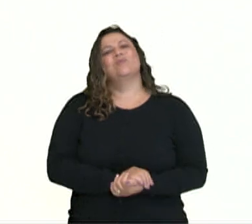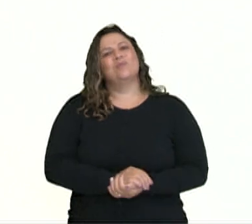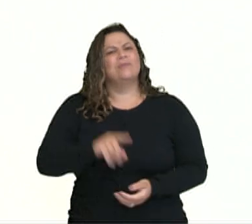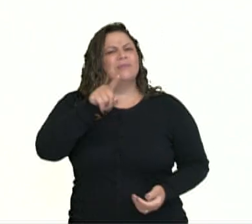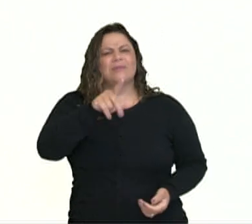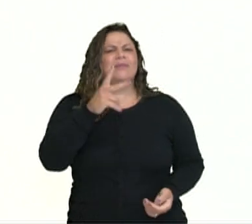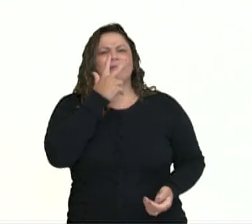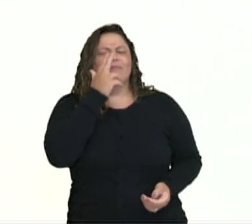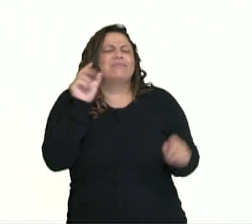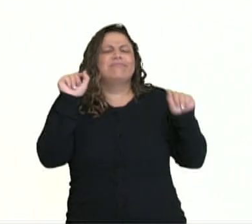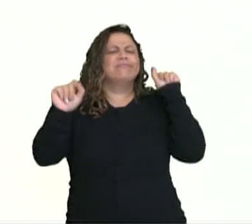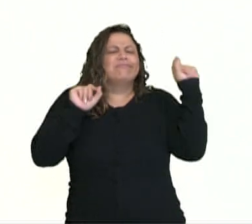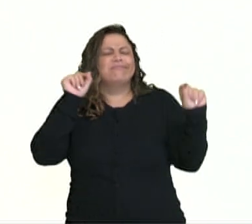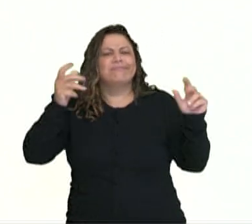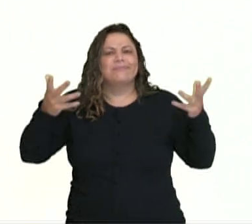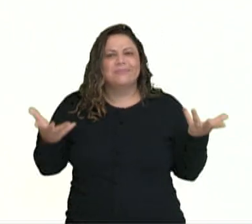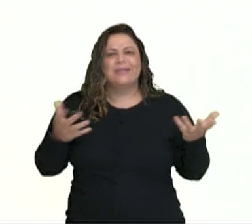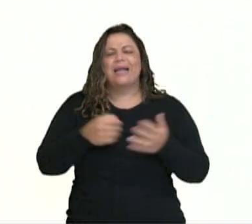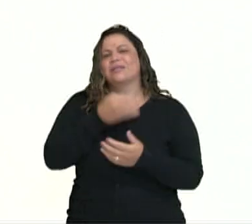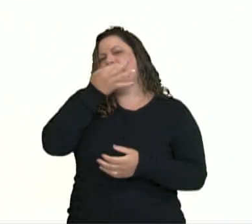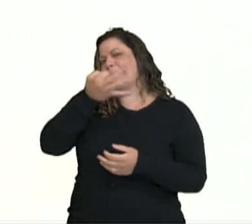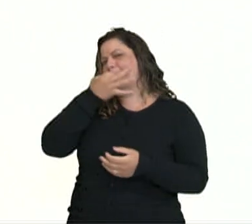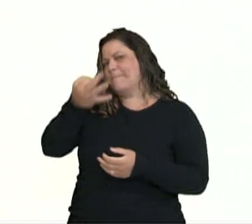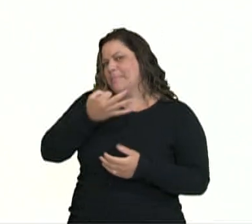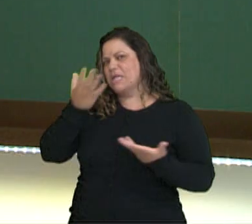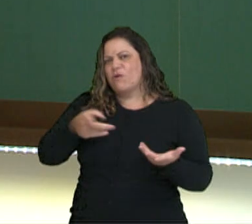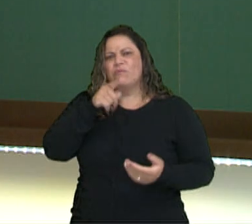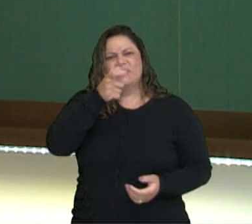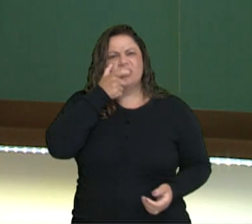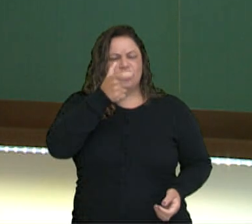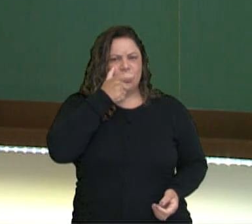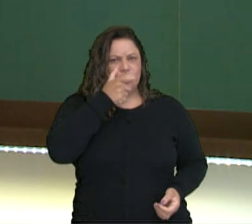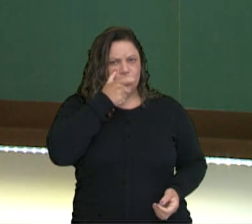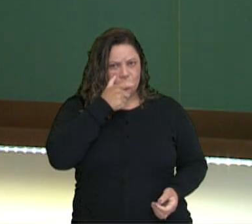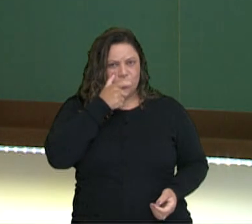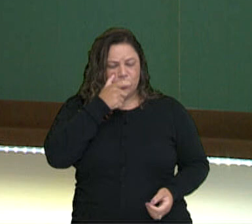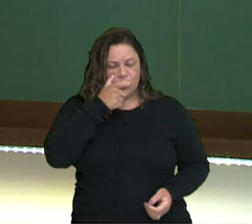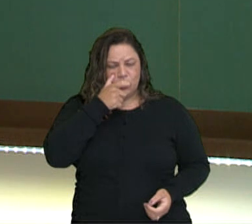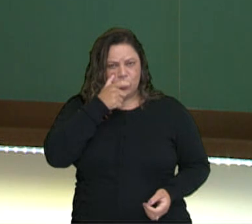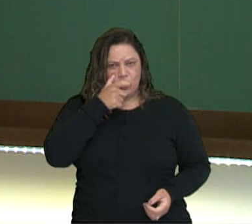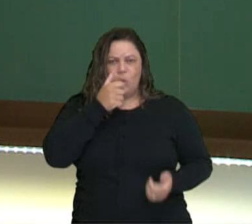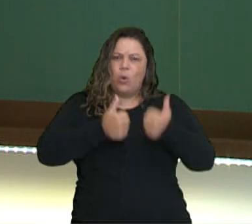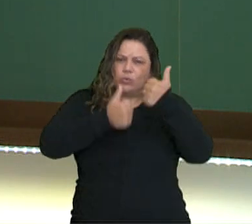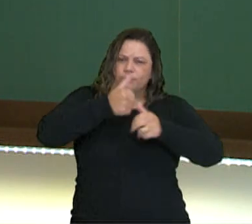já assistiu ou praticou o futebol de 7?